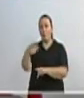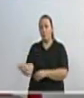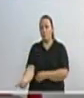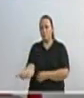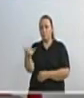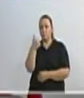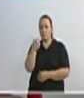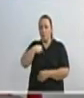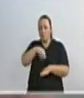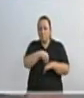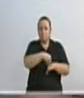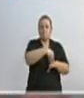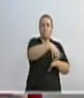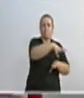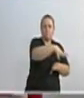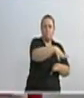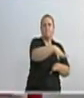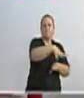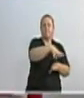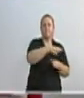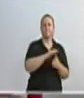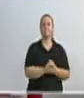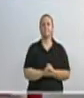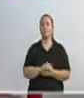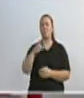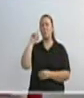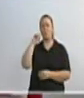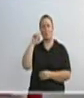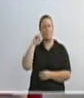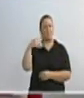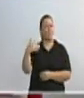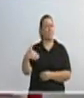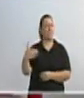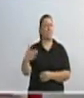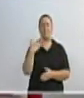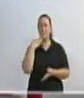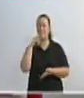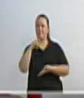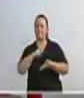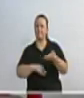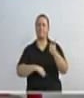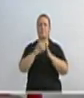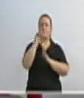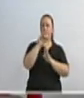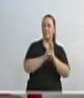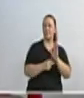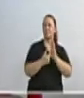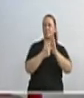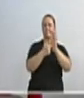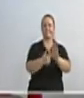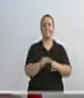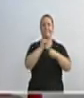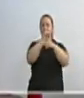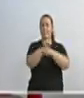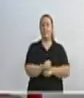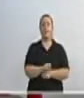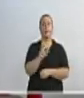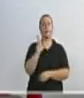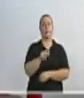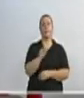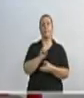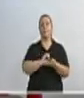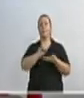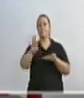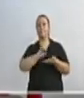nos chegam essas demandas de forma diária, e requerimentos e ofícios, indicações, não paramos de enviar para as empresas, que